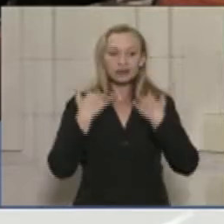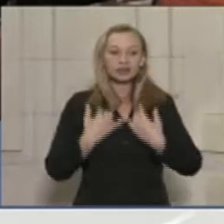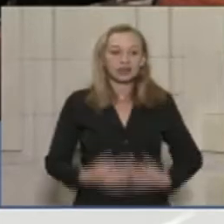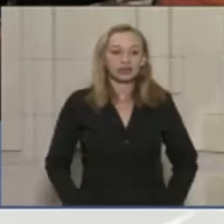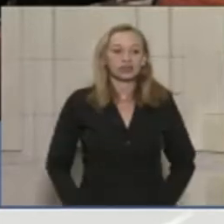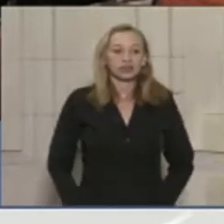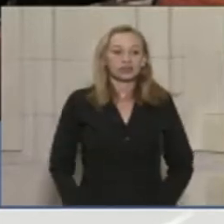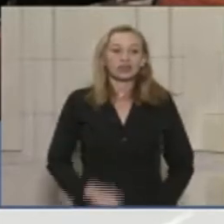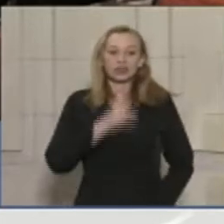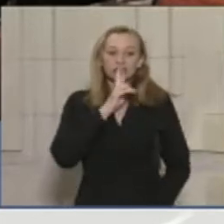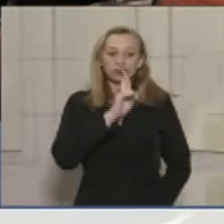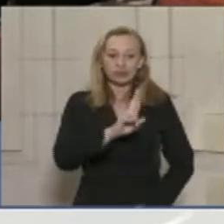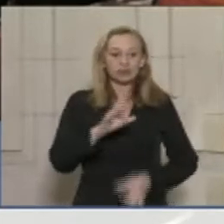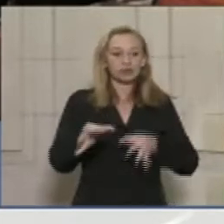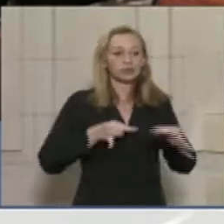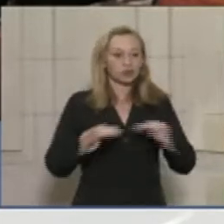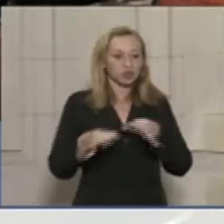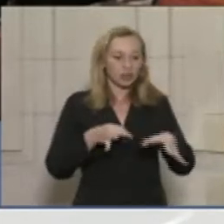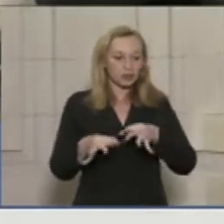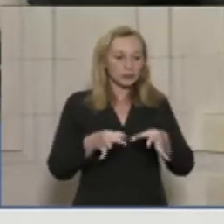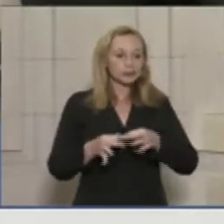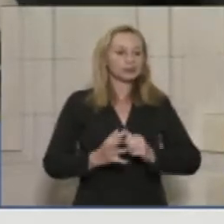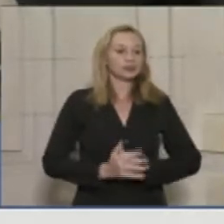dos projetos.